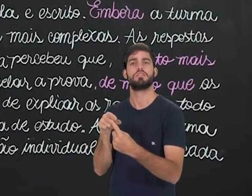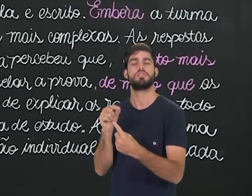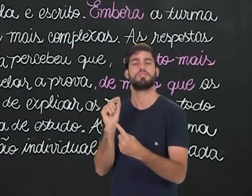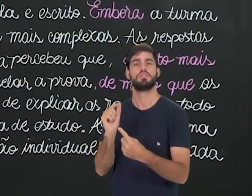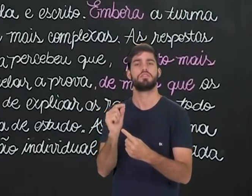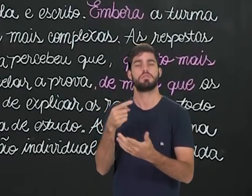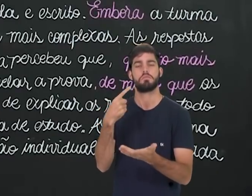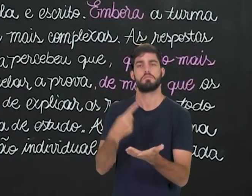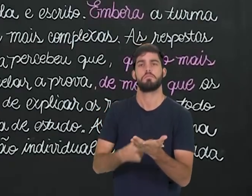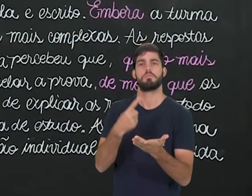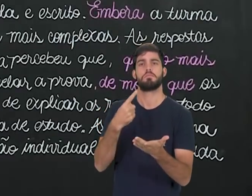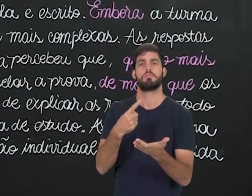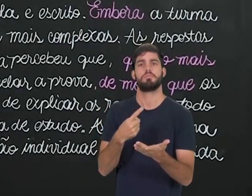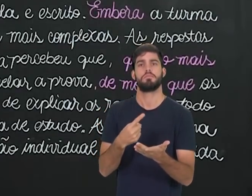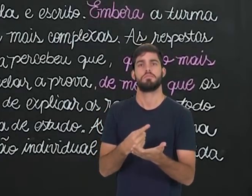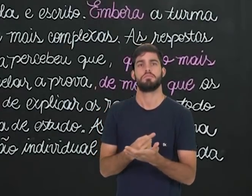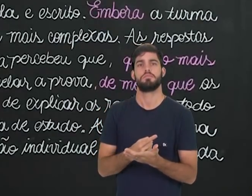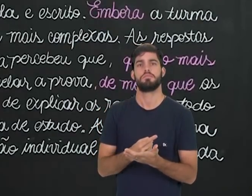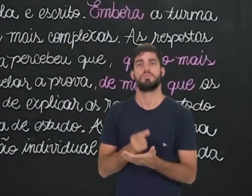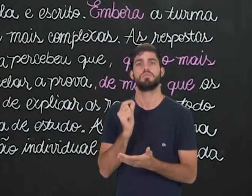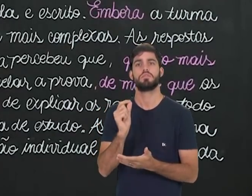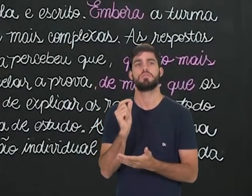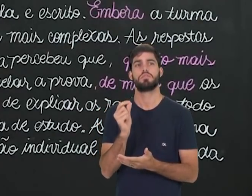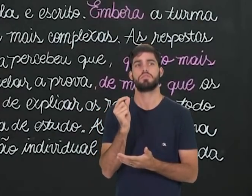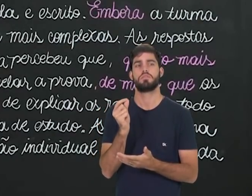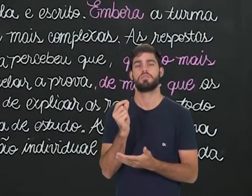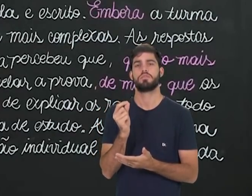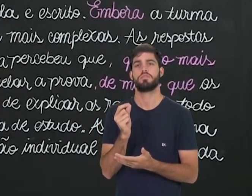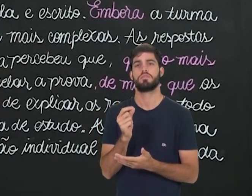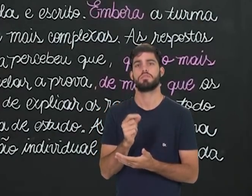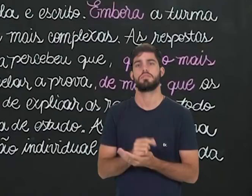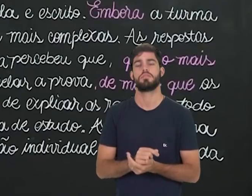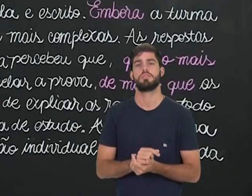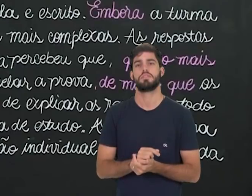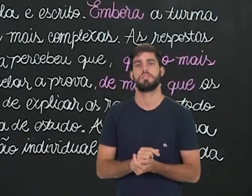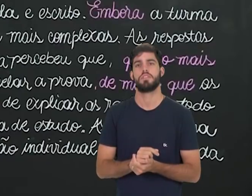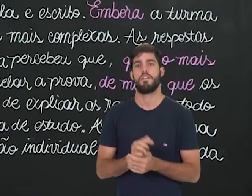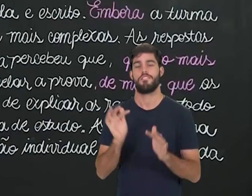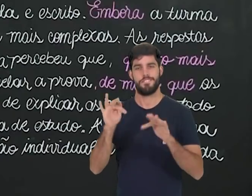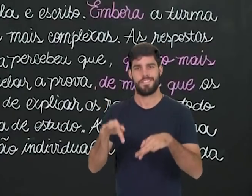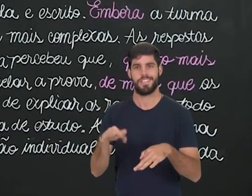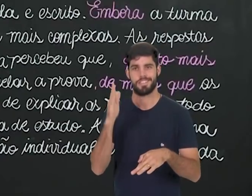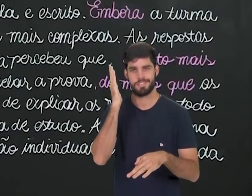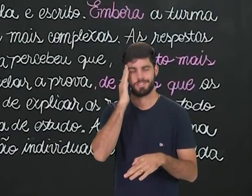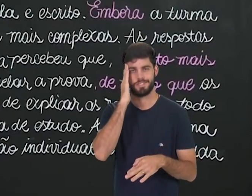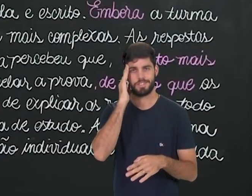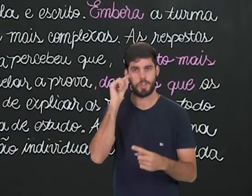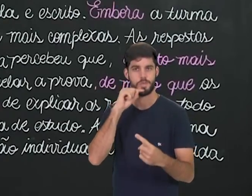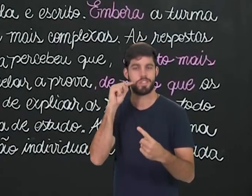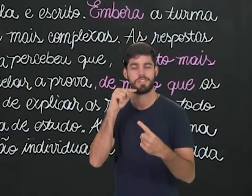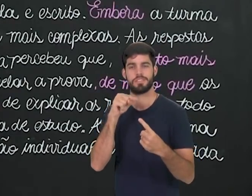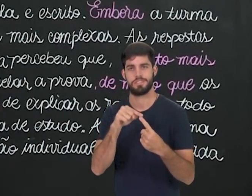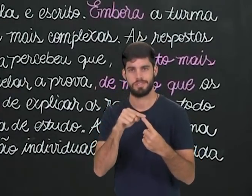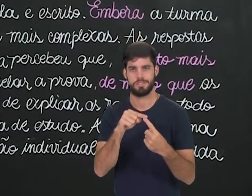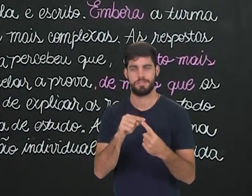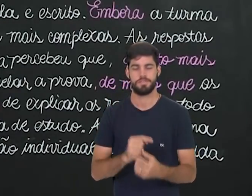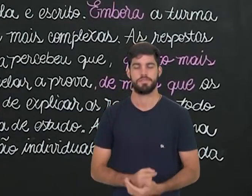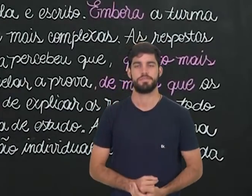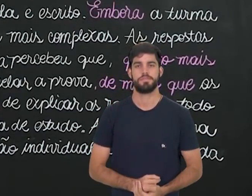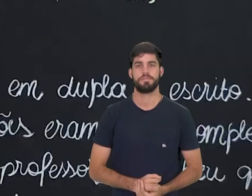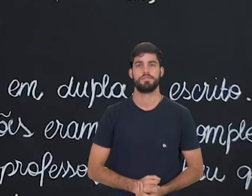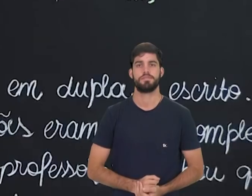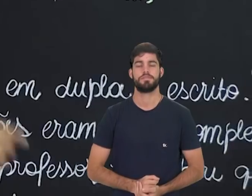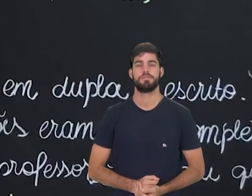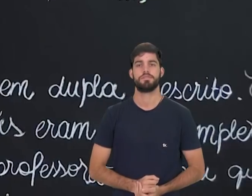conectivo marca o uso de uma subordinada adverbial final. São essas marcações de